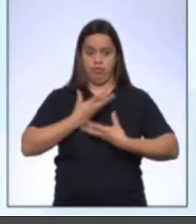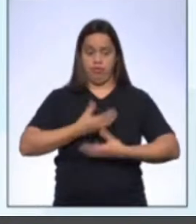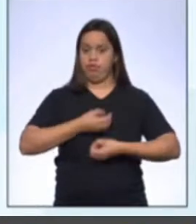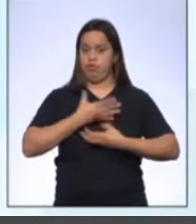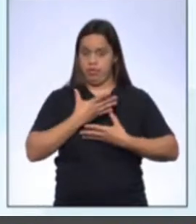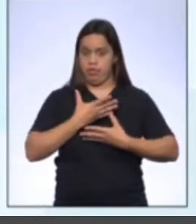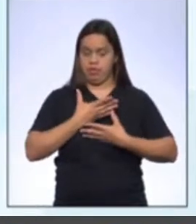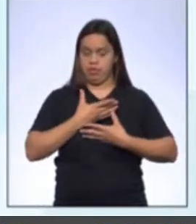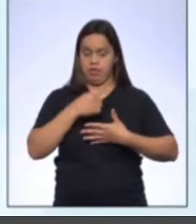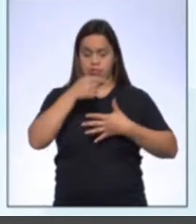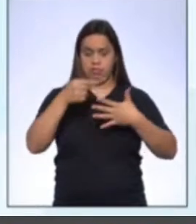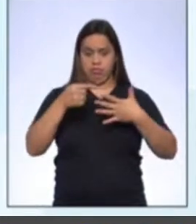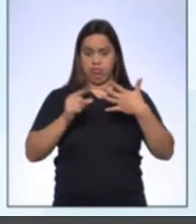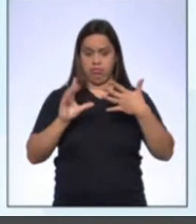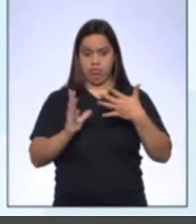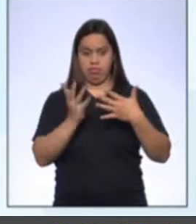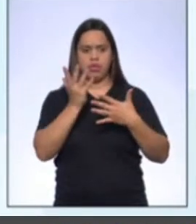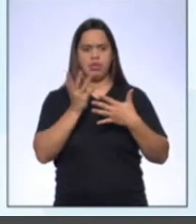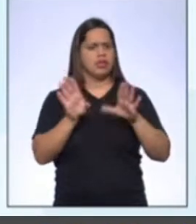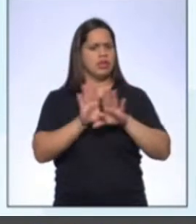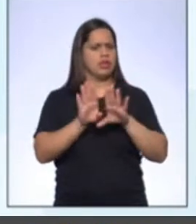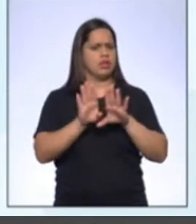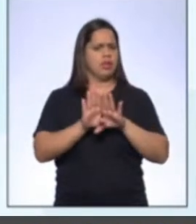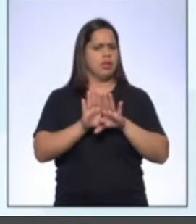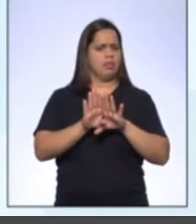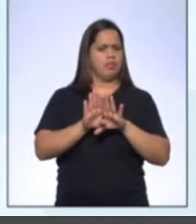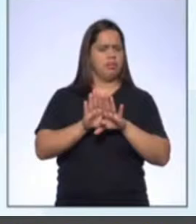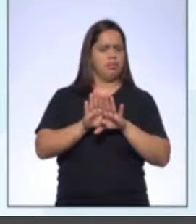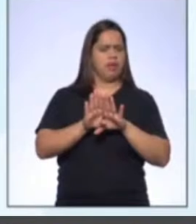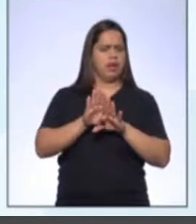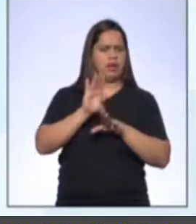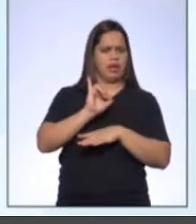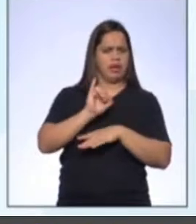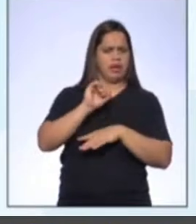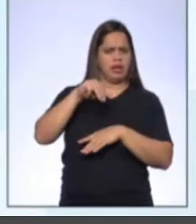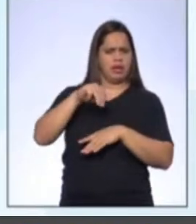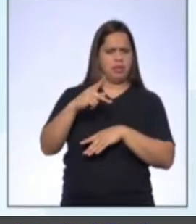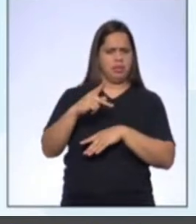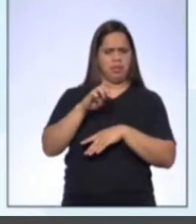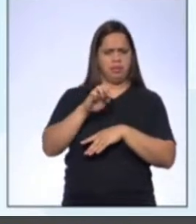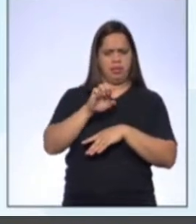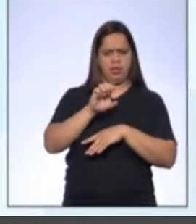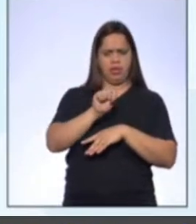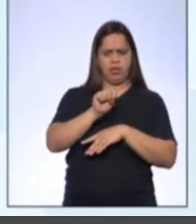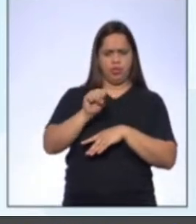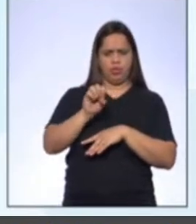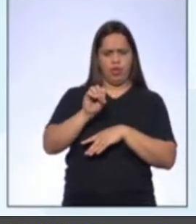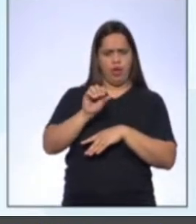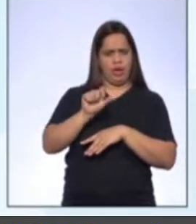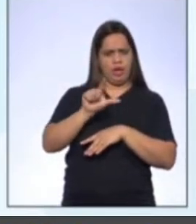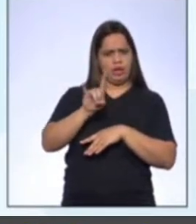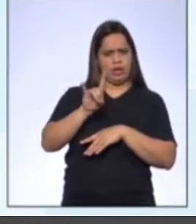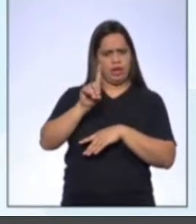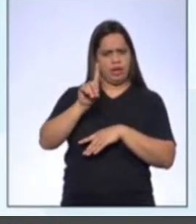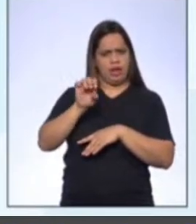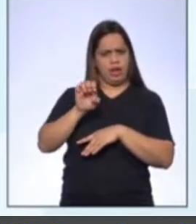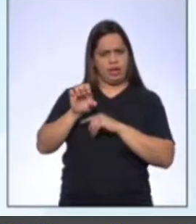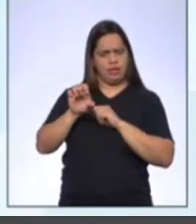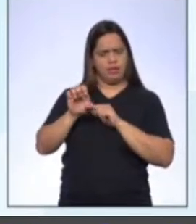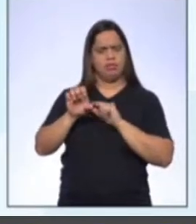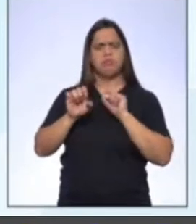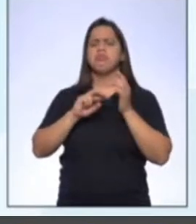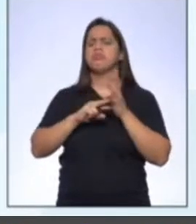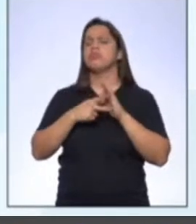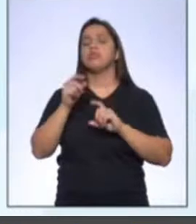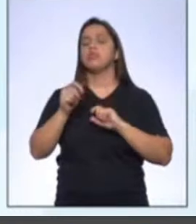e a impessoalidade. Oxa, vou circular essa palavra. O que será isso, impessoalidade? Ora, é quando